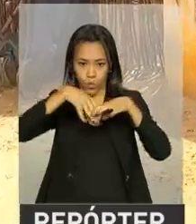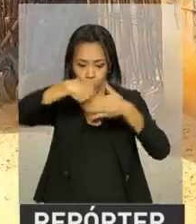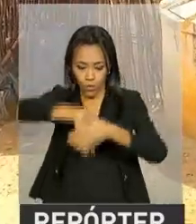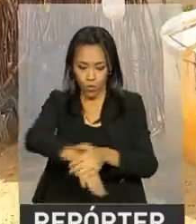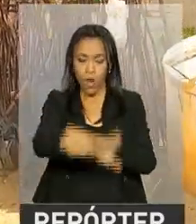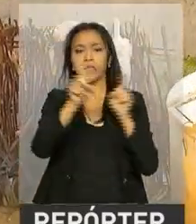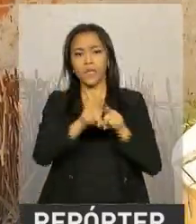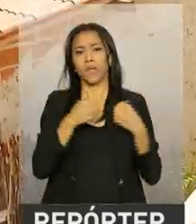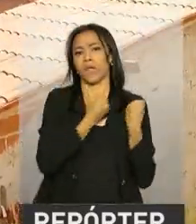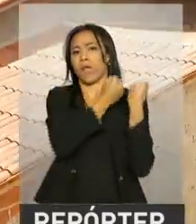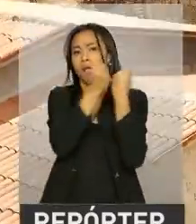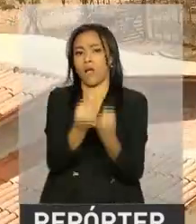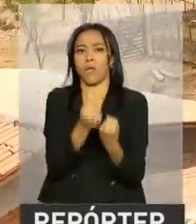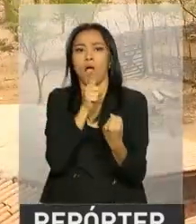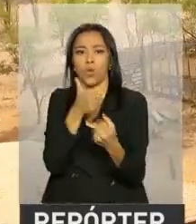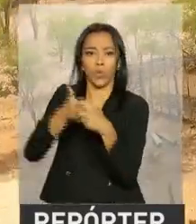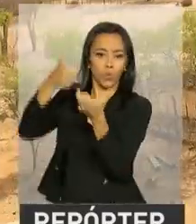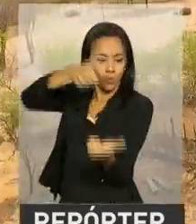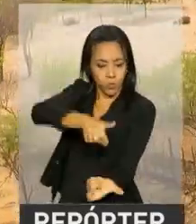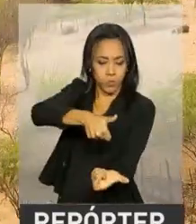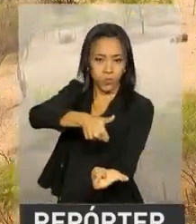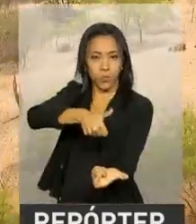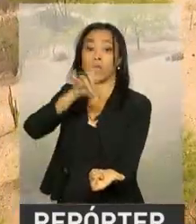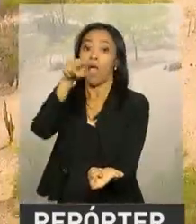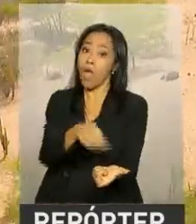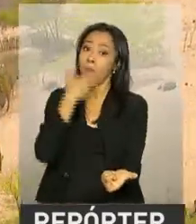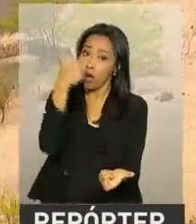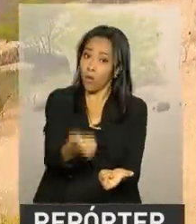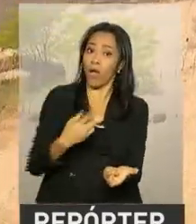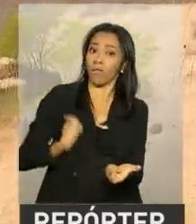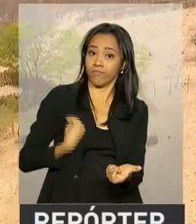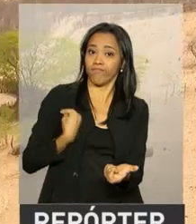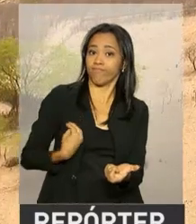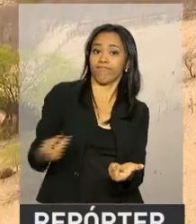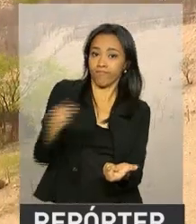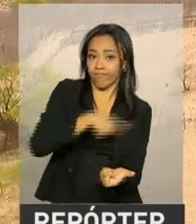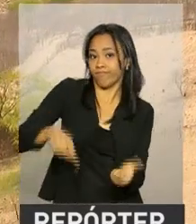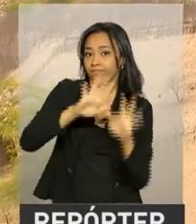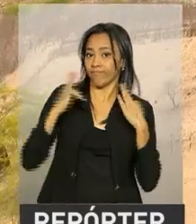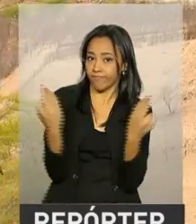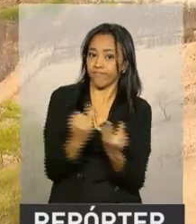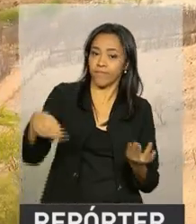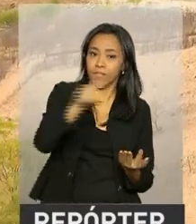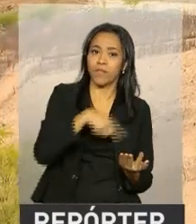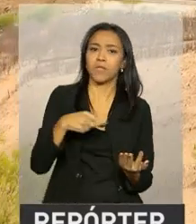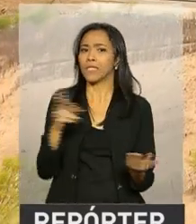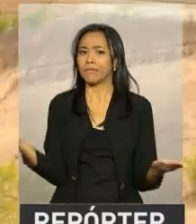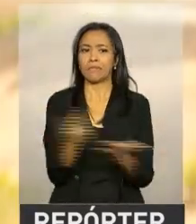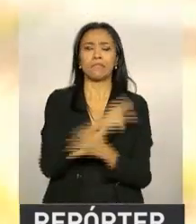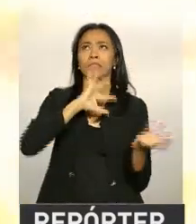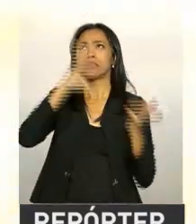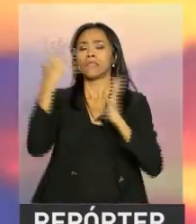dos caminhões-pipa. Uma ferramenta importante para melhorar a convivência dos sertanejos com a seca no